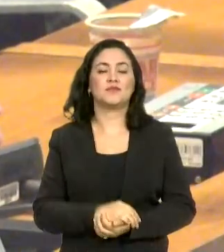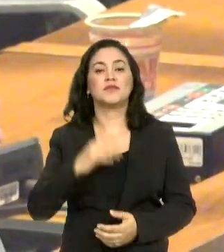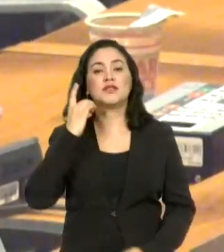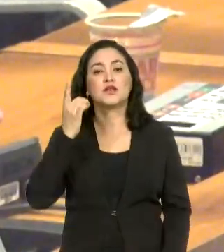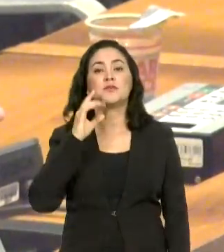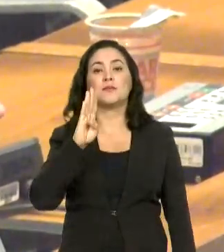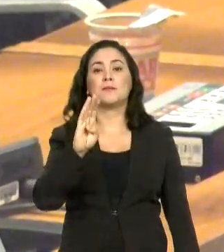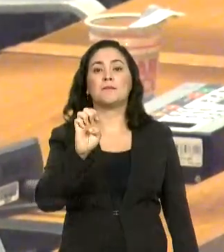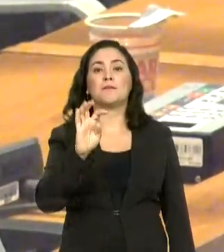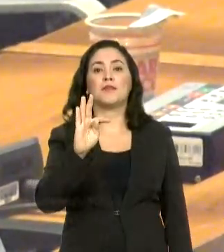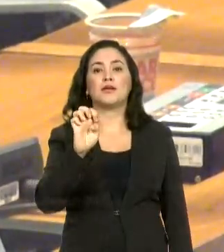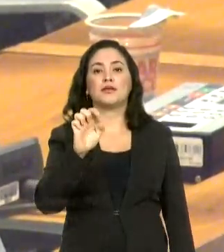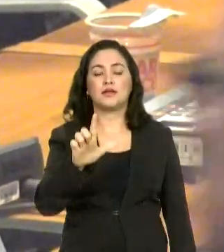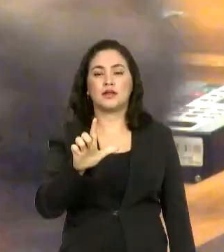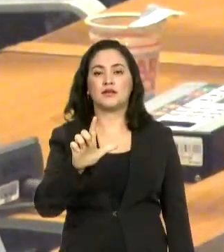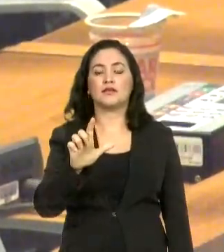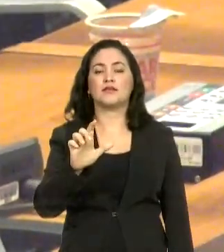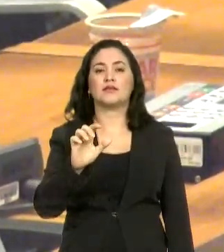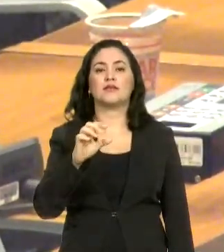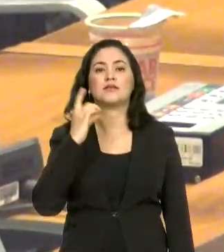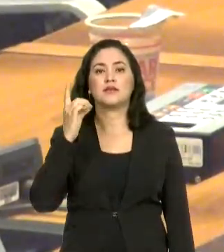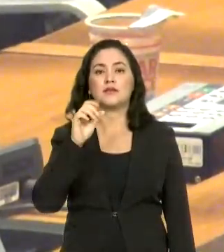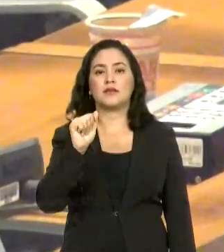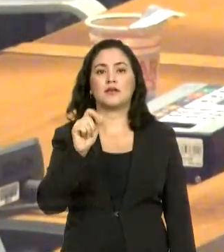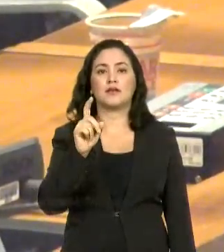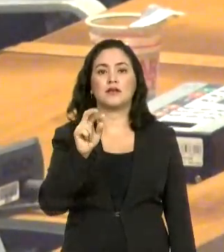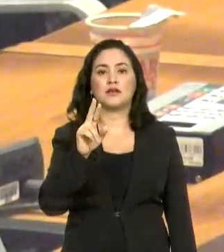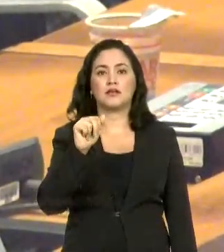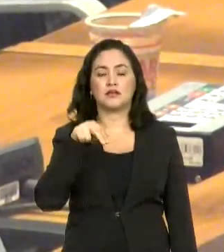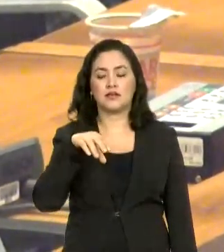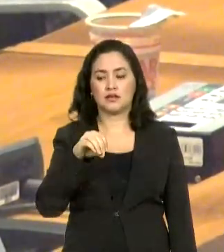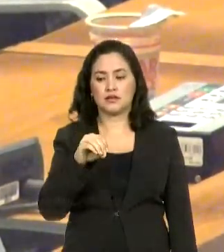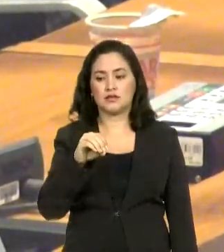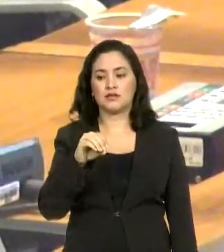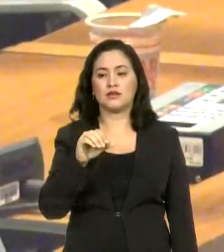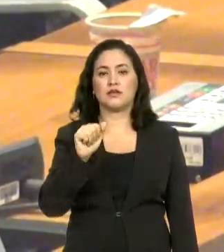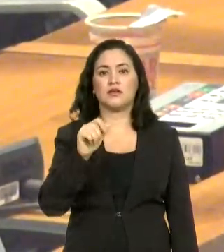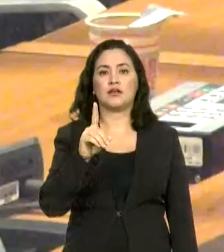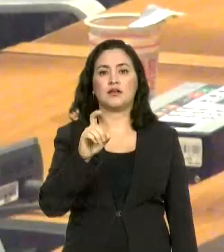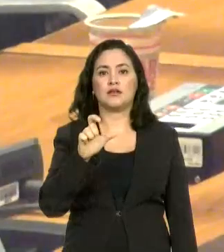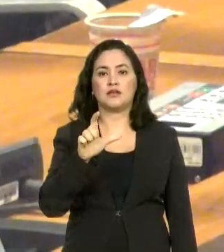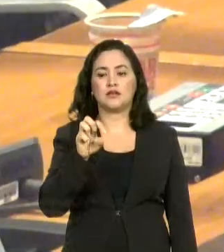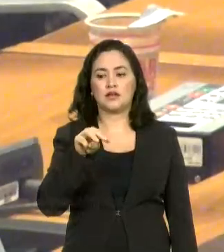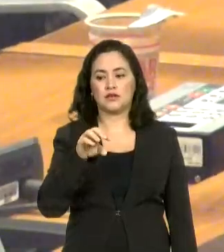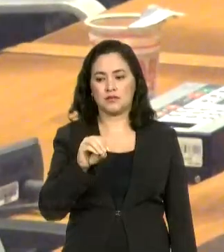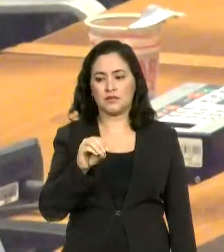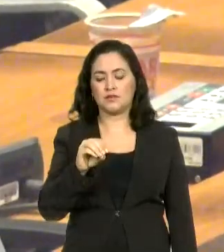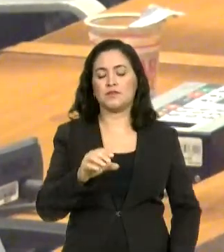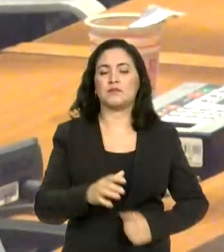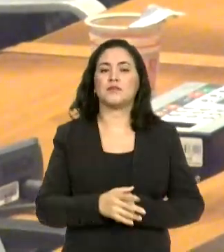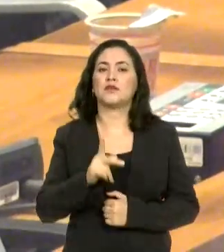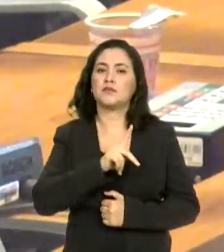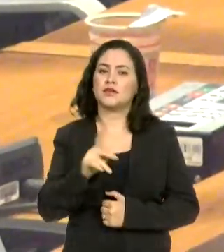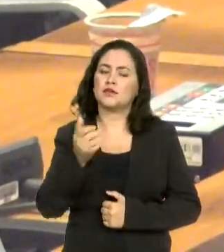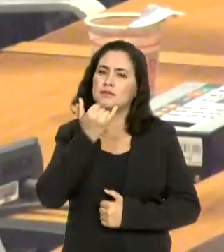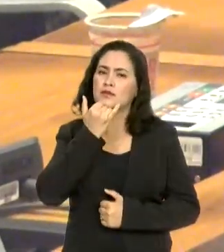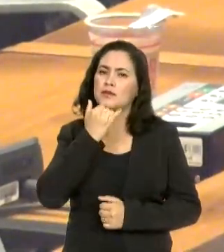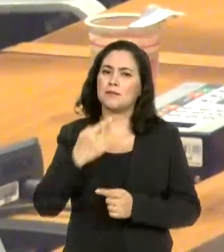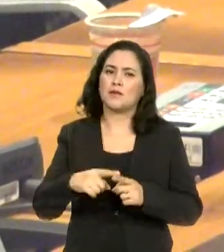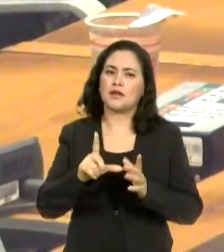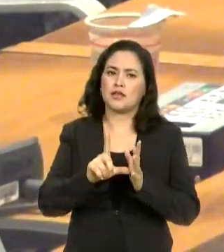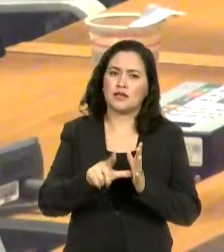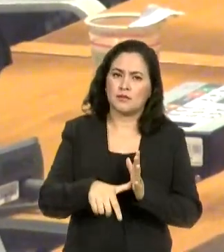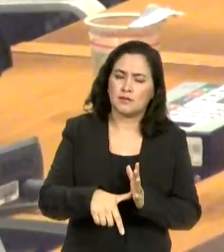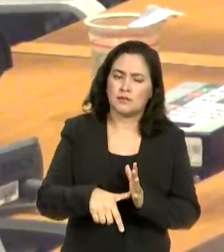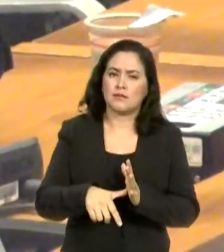deputado Adriano, deputado Adelmo Soares. Gente, deputado, presidente, muito peço desculpas pelo excesso, mas eu precisava